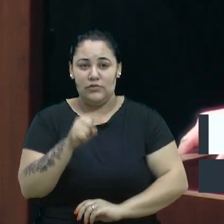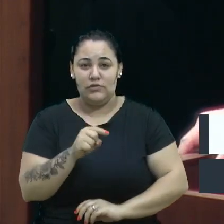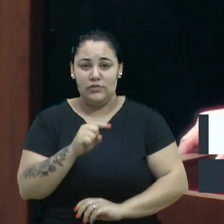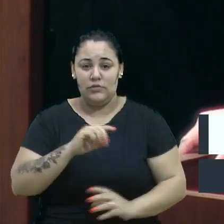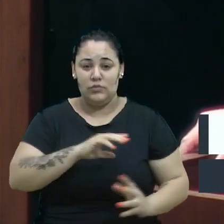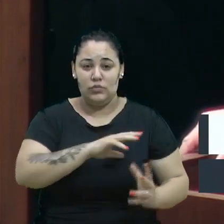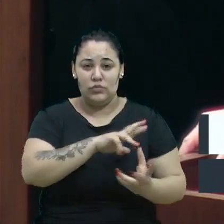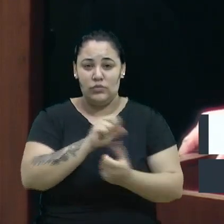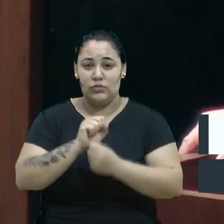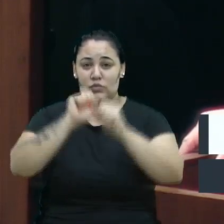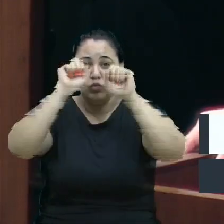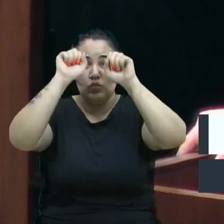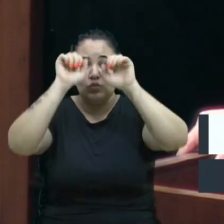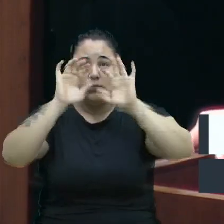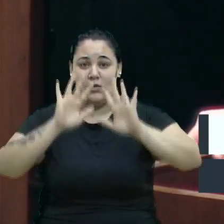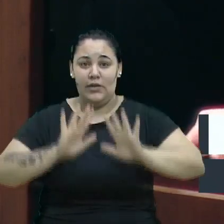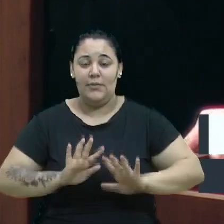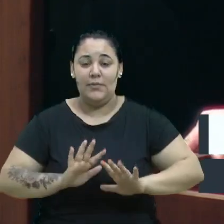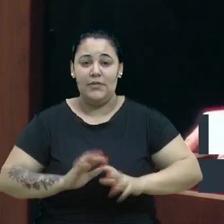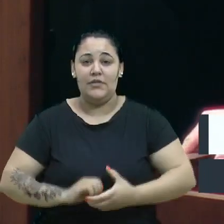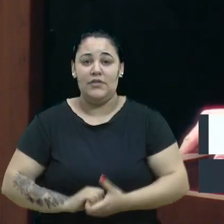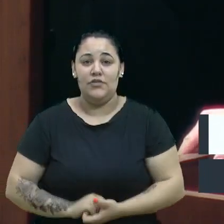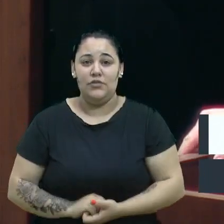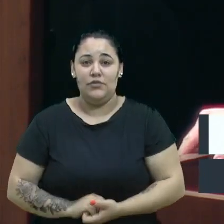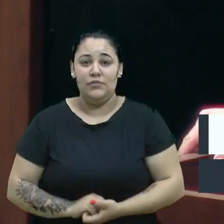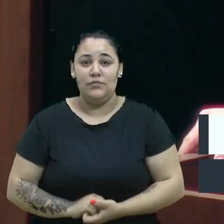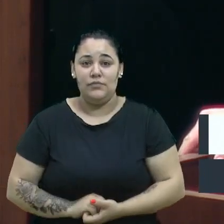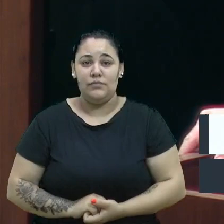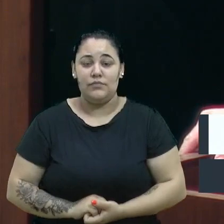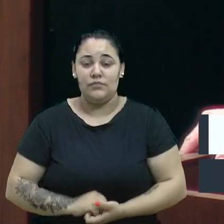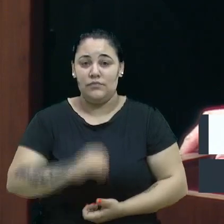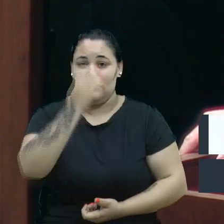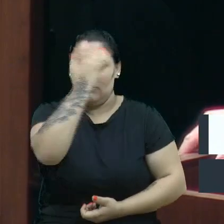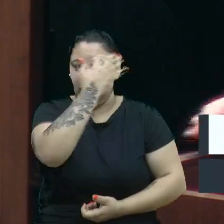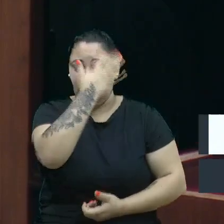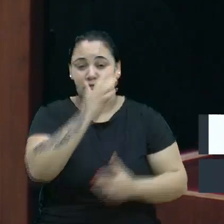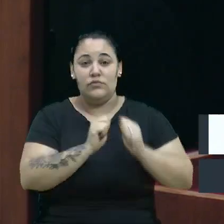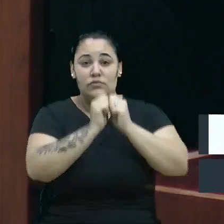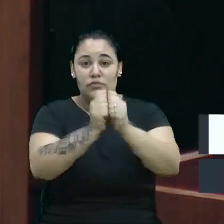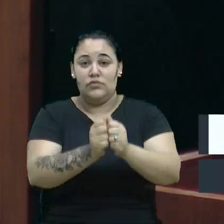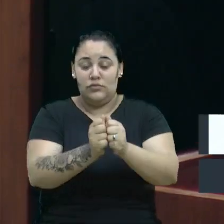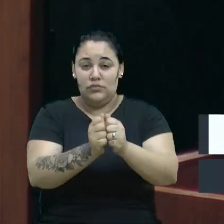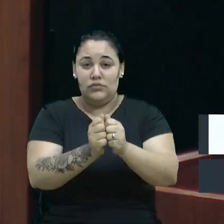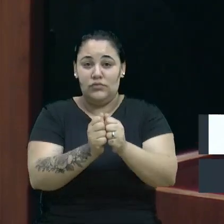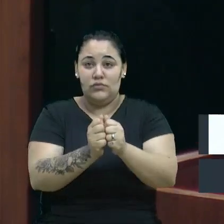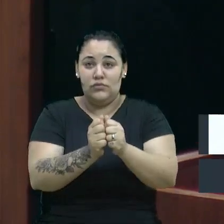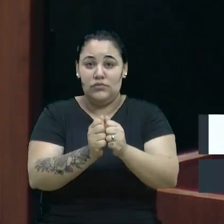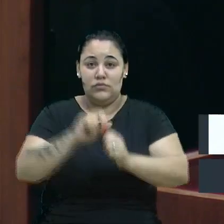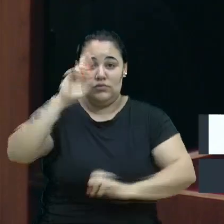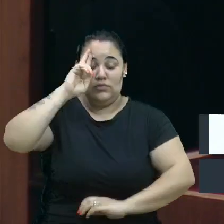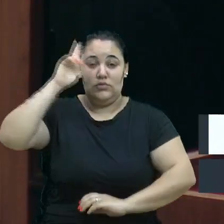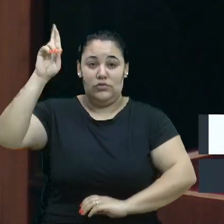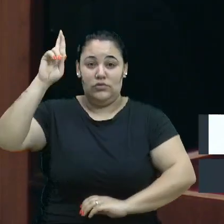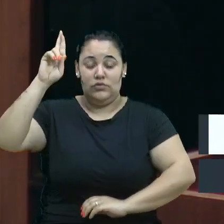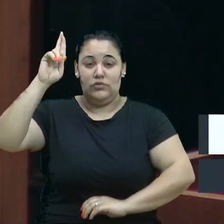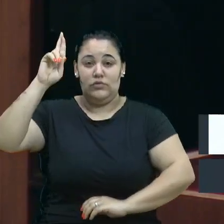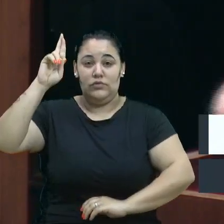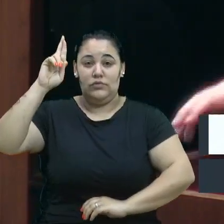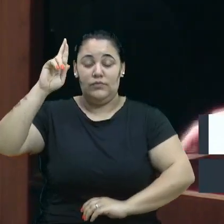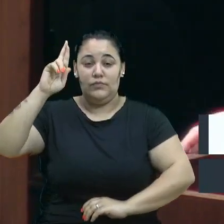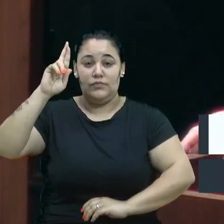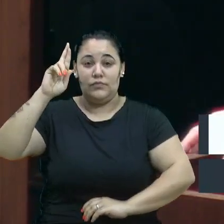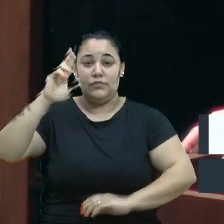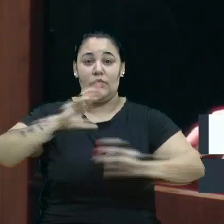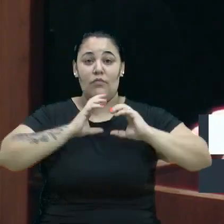Clima. Então, o prefeito Adiló, juntamente com o diretor da Secretaria do